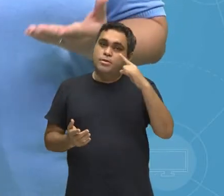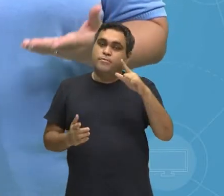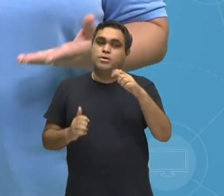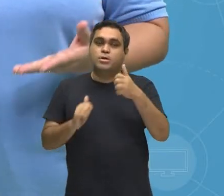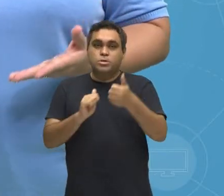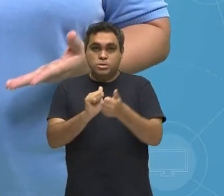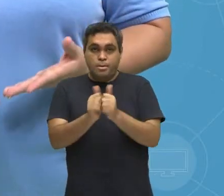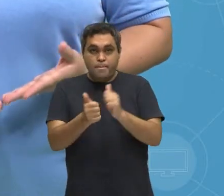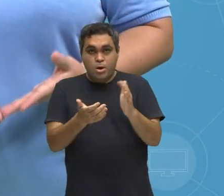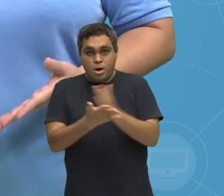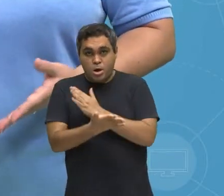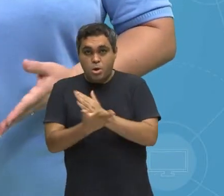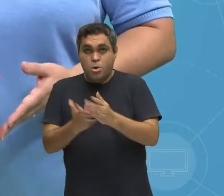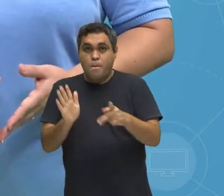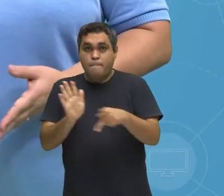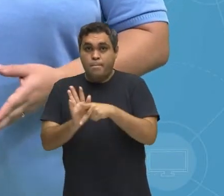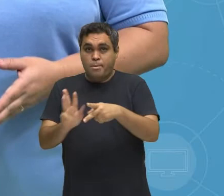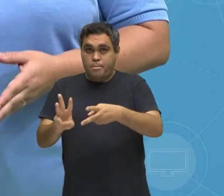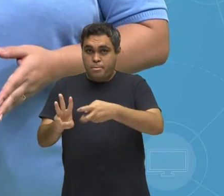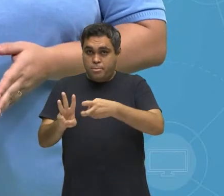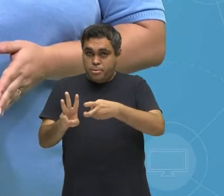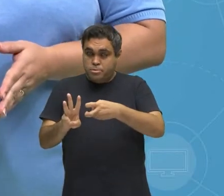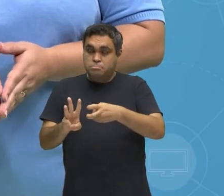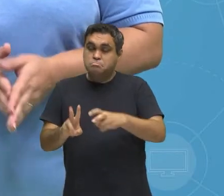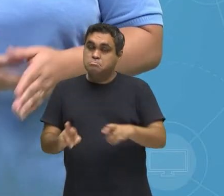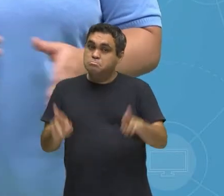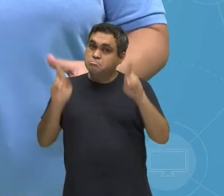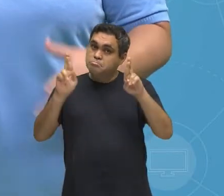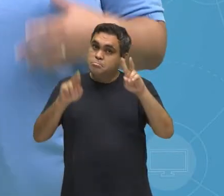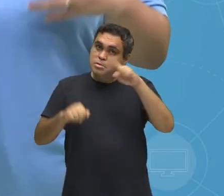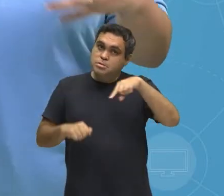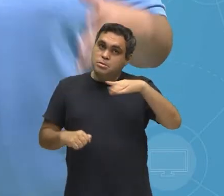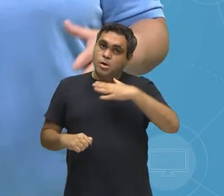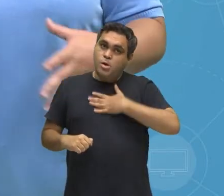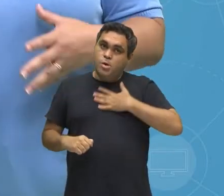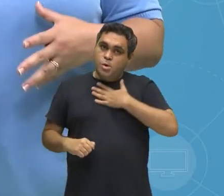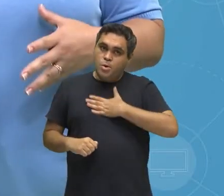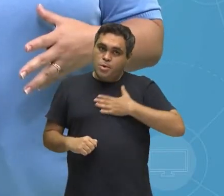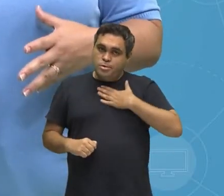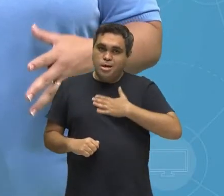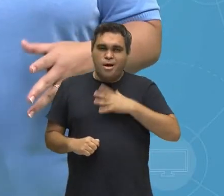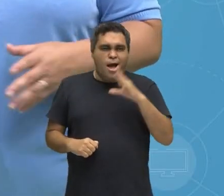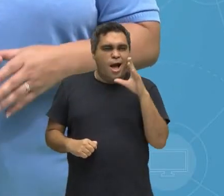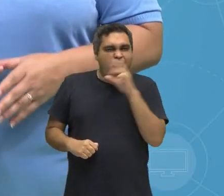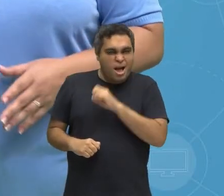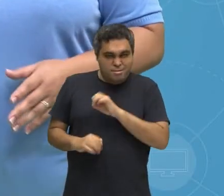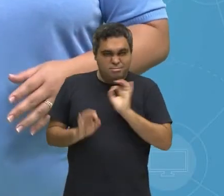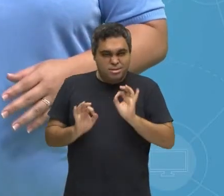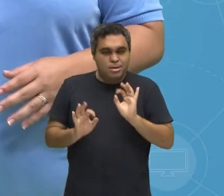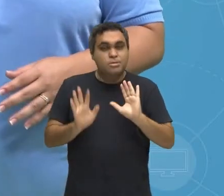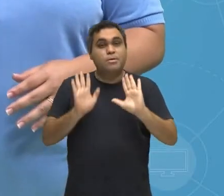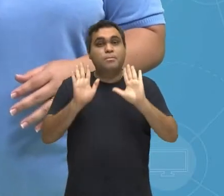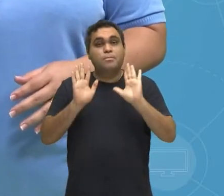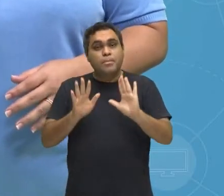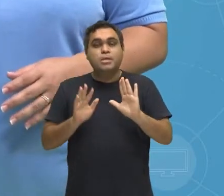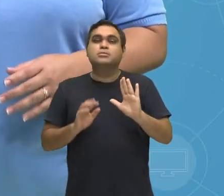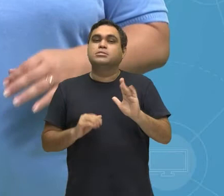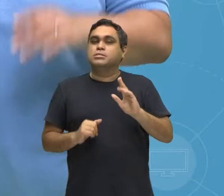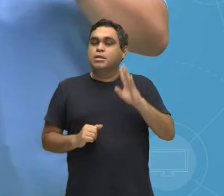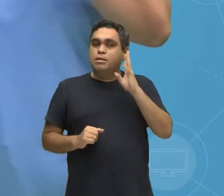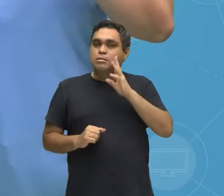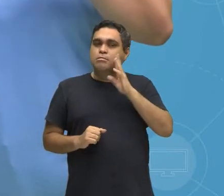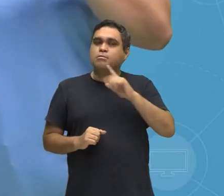alguns esportes indígenas. Espero que vocês tenham gostado. Foi de uma maneira muito rápida, né? Mas vale a pena